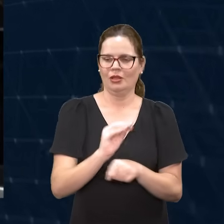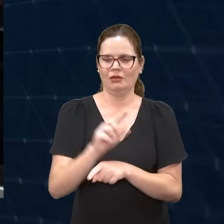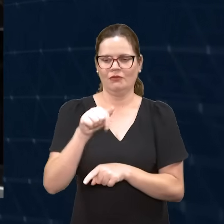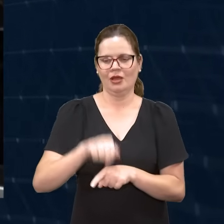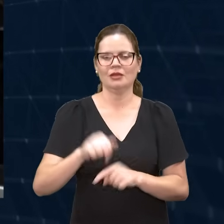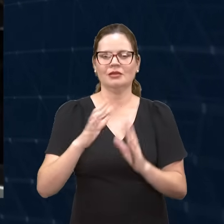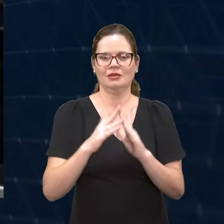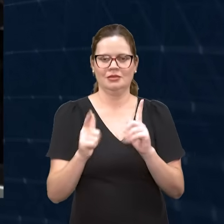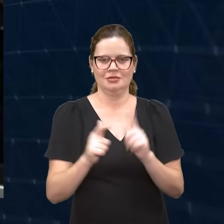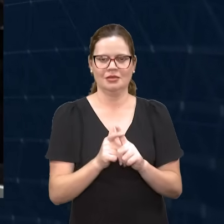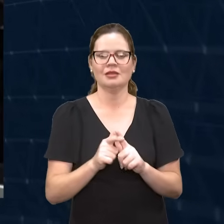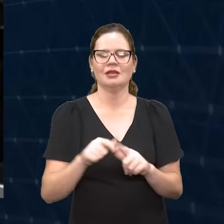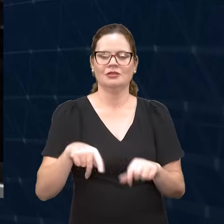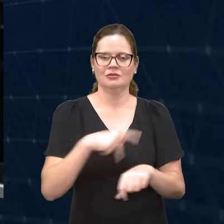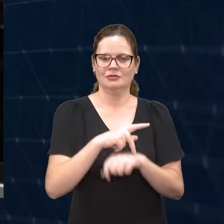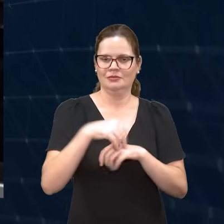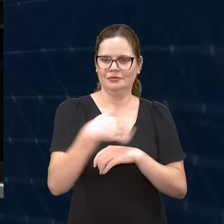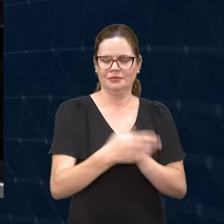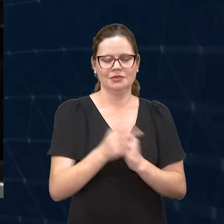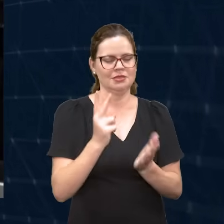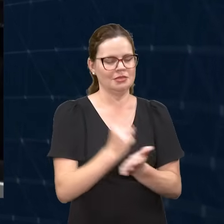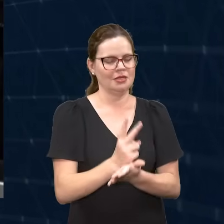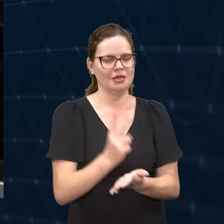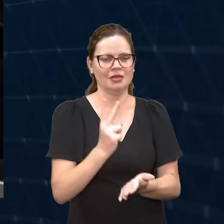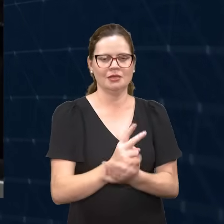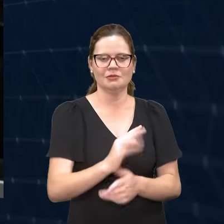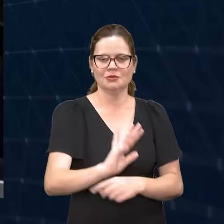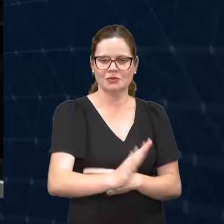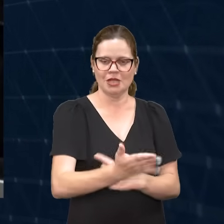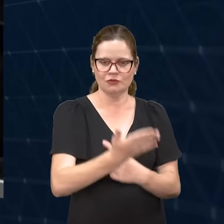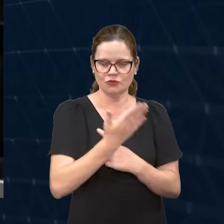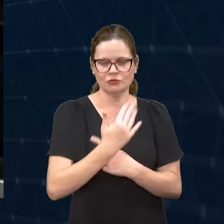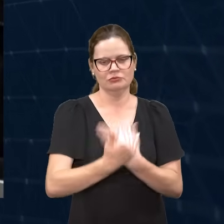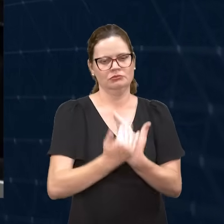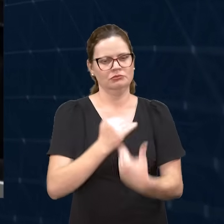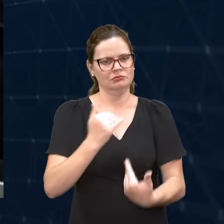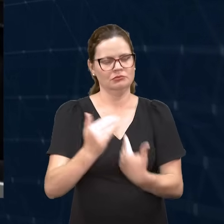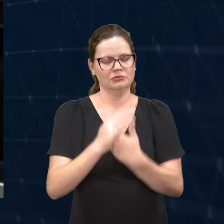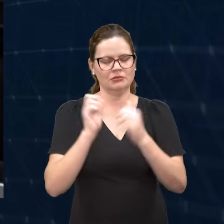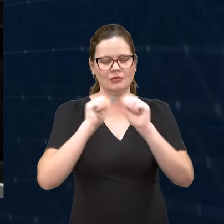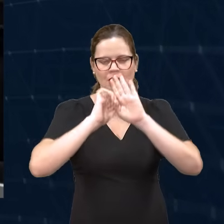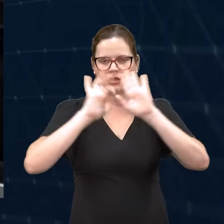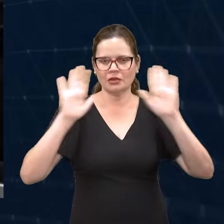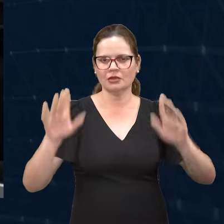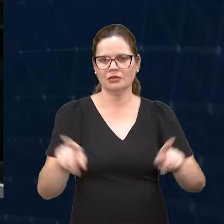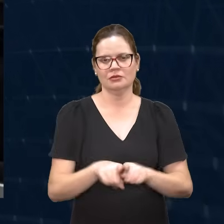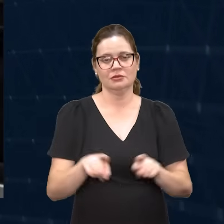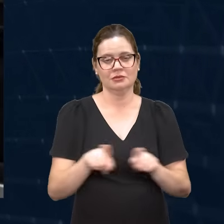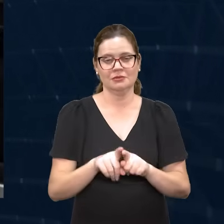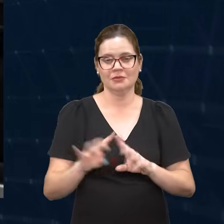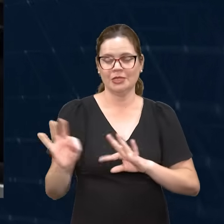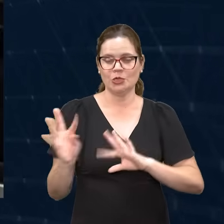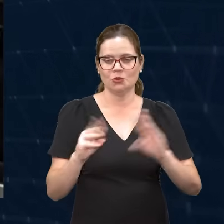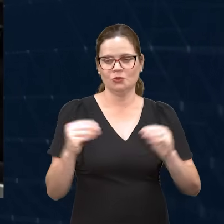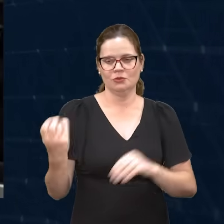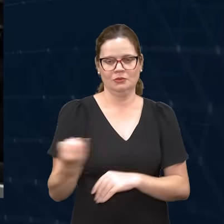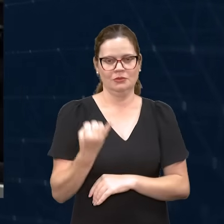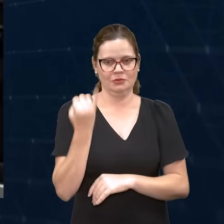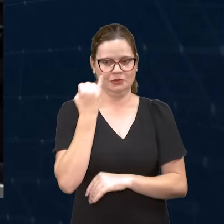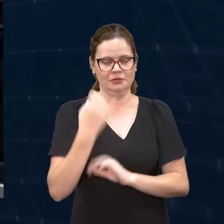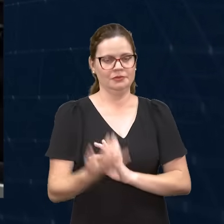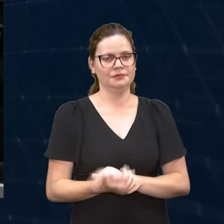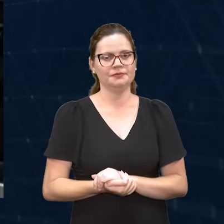exterior, sempre nos ajudou, auxiliou, sempre dando instruções claras, precisas e muito